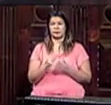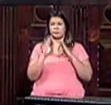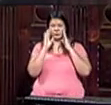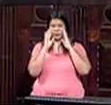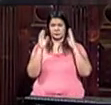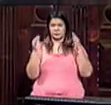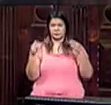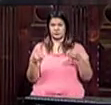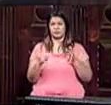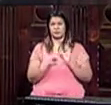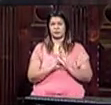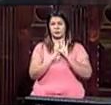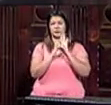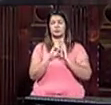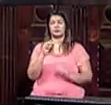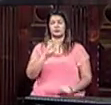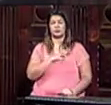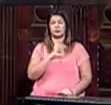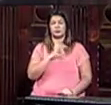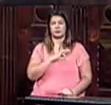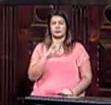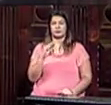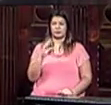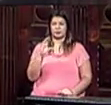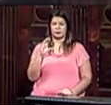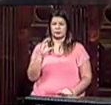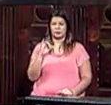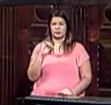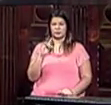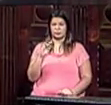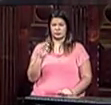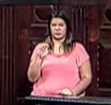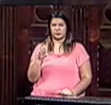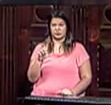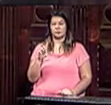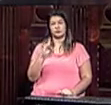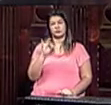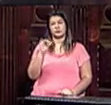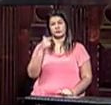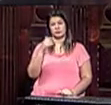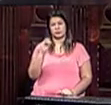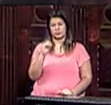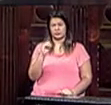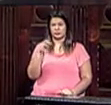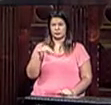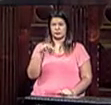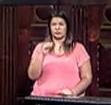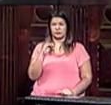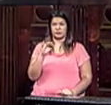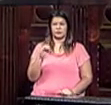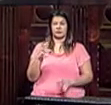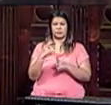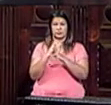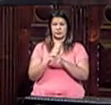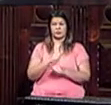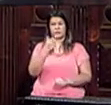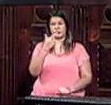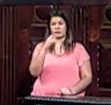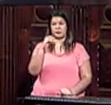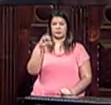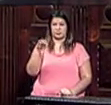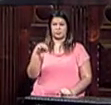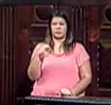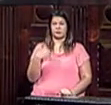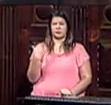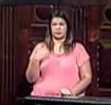à minha instituição Polícia Civil, que no dia 10 de maio completou 209 anos de existência. Porque